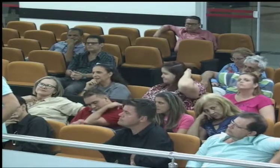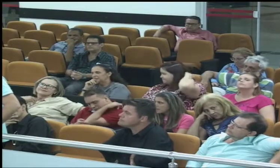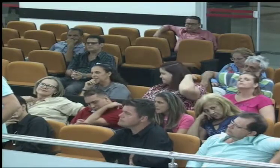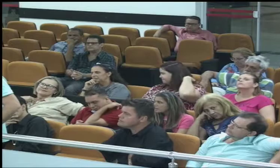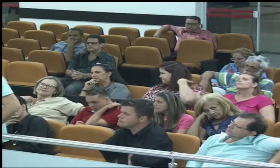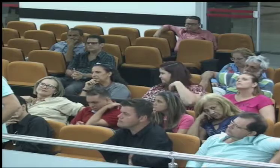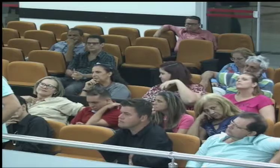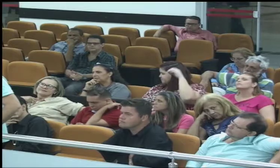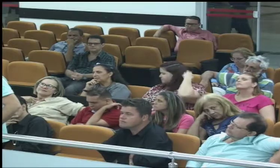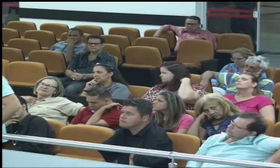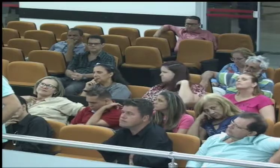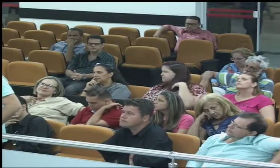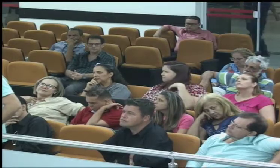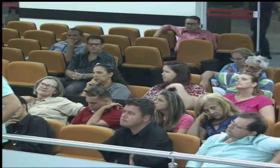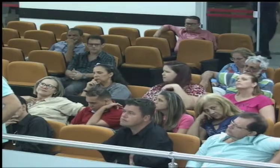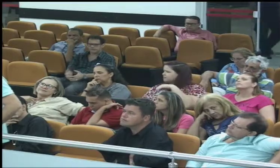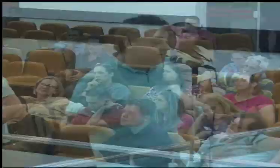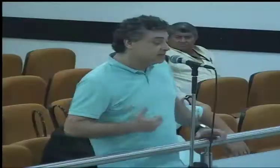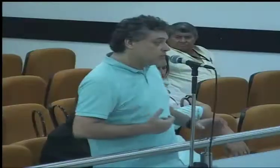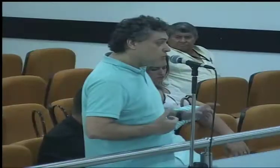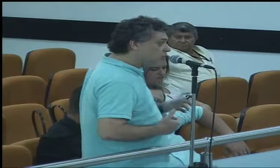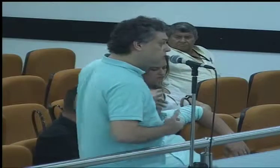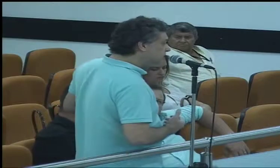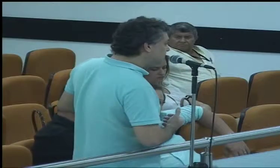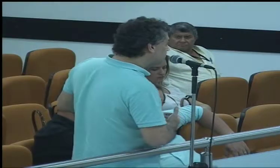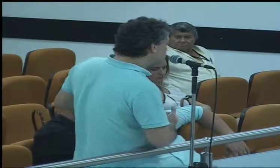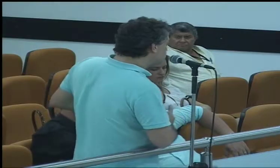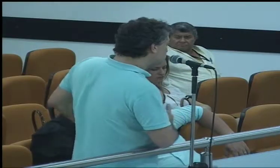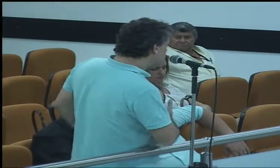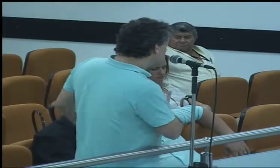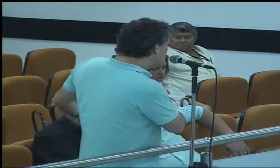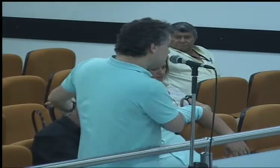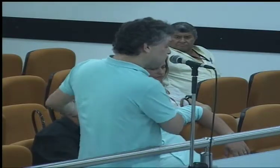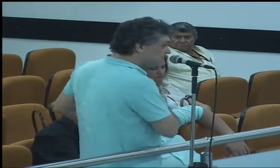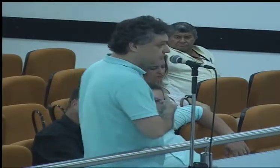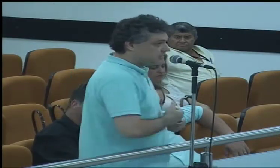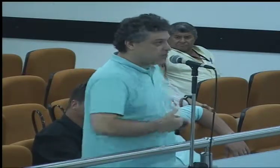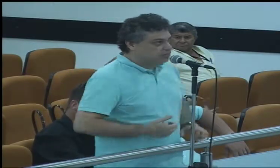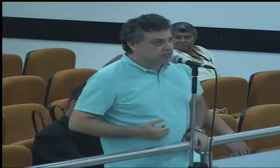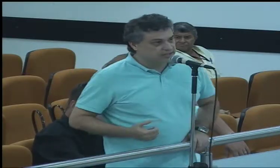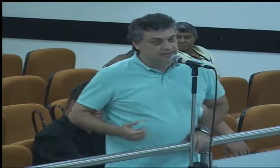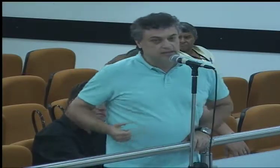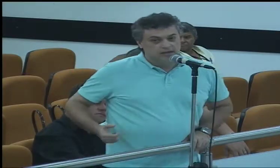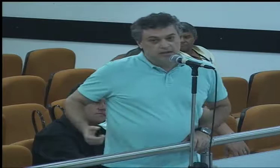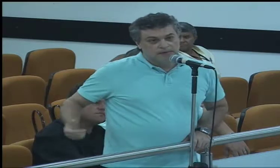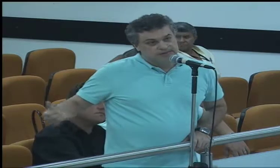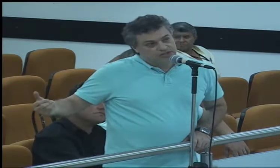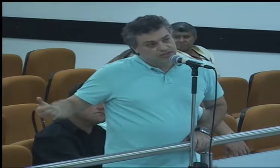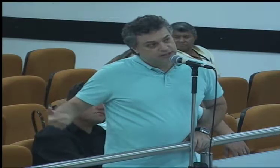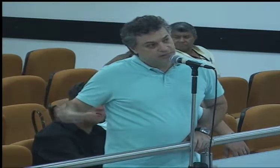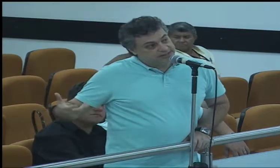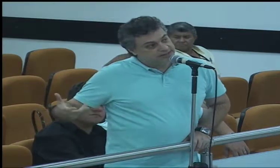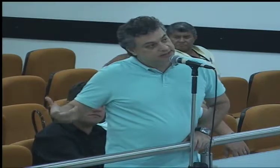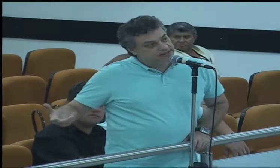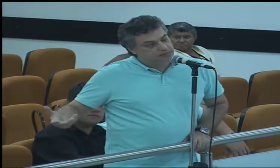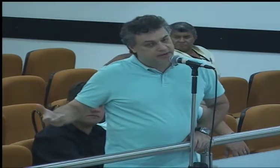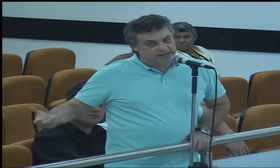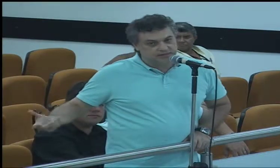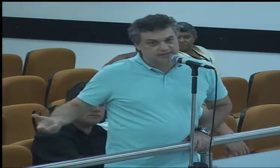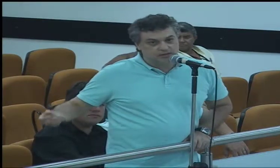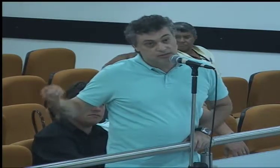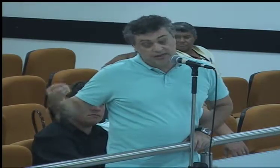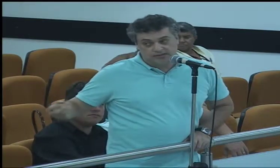atendido prontamente. Fazer um convite às pessoas, o William já esteve lá com a gente, mas a gente precisa